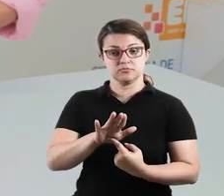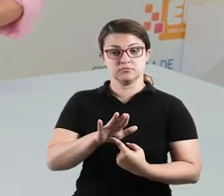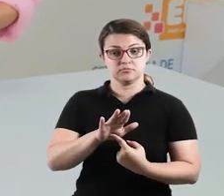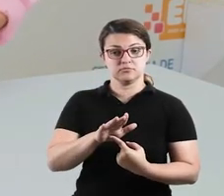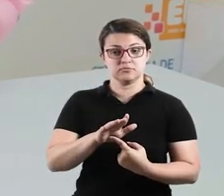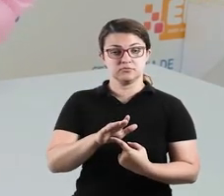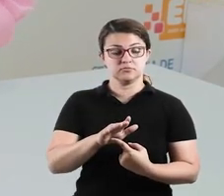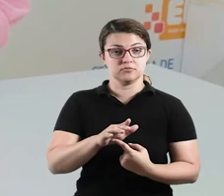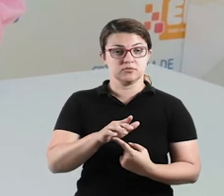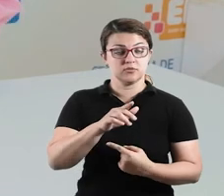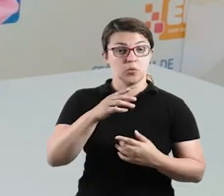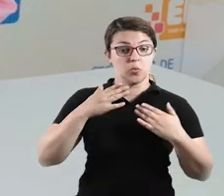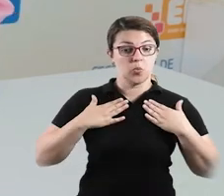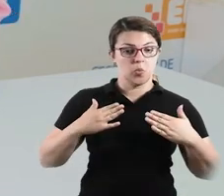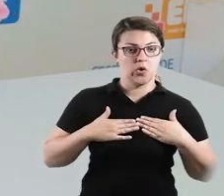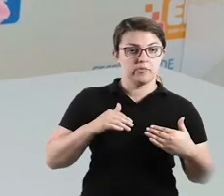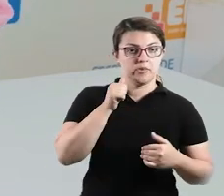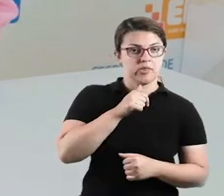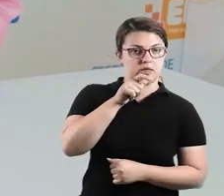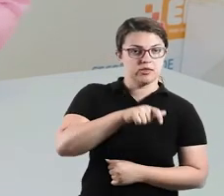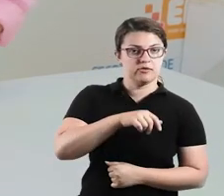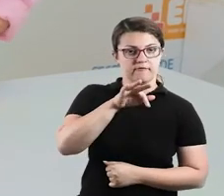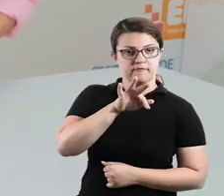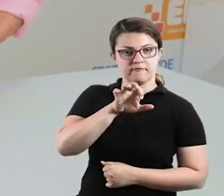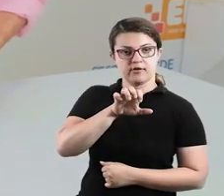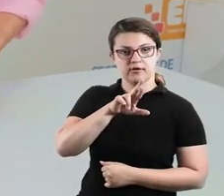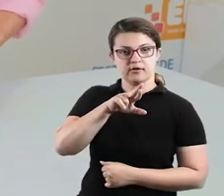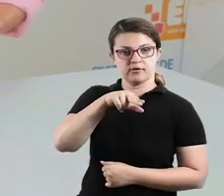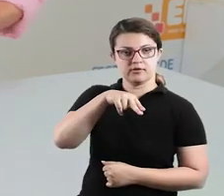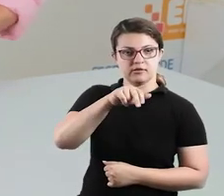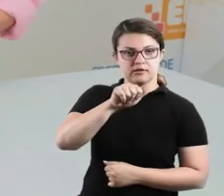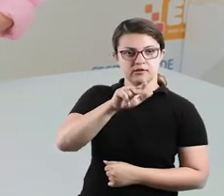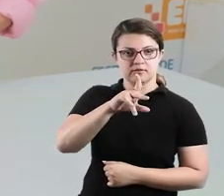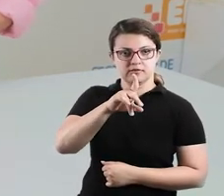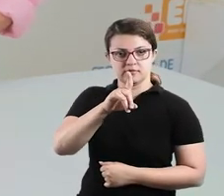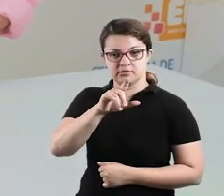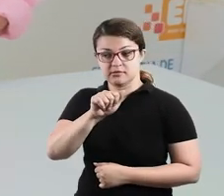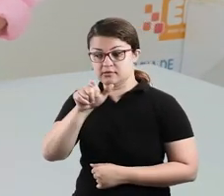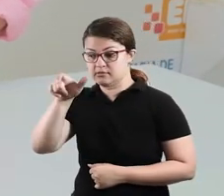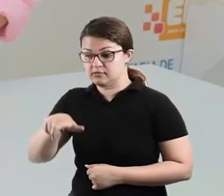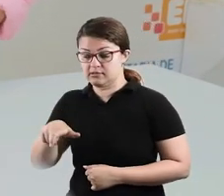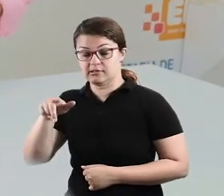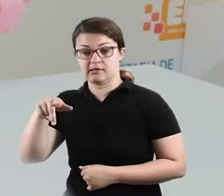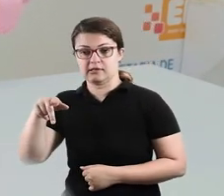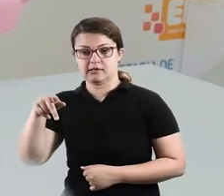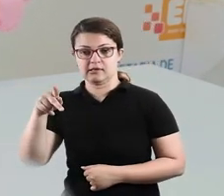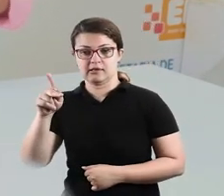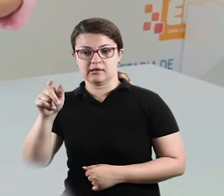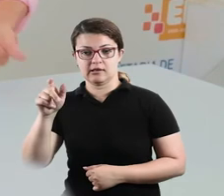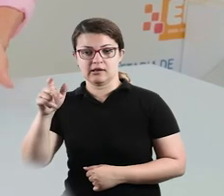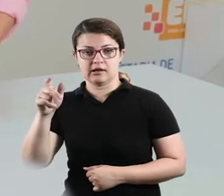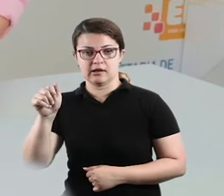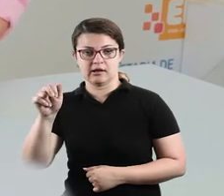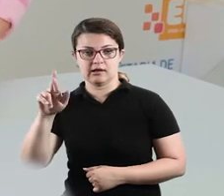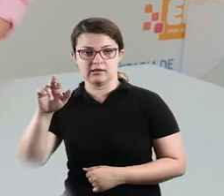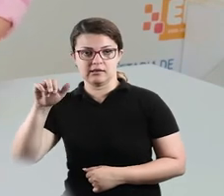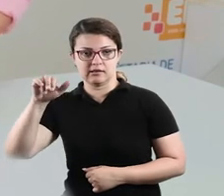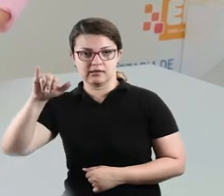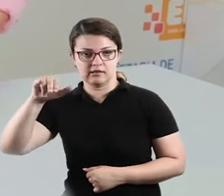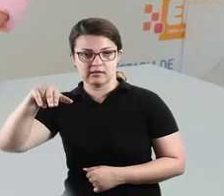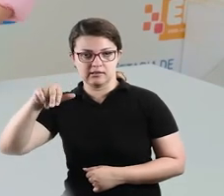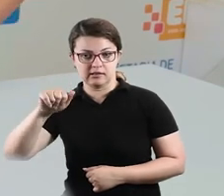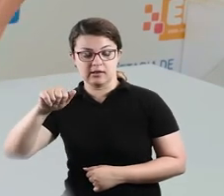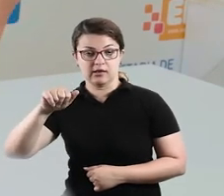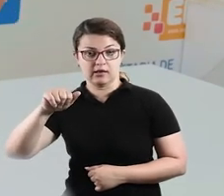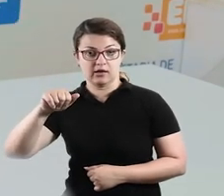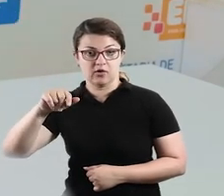corpos de Fernanda e Karina. Observe os desenhos e anote a temperatura ao lado de cada um.